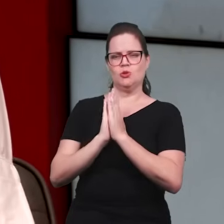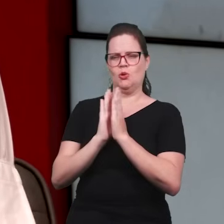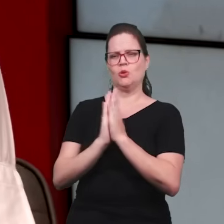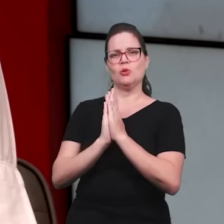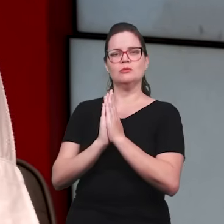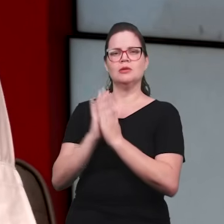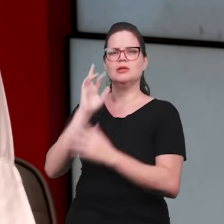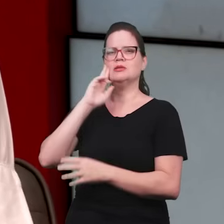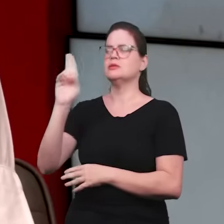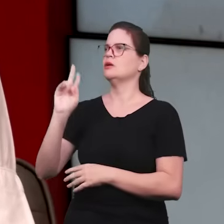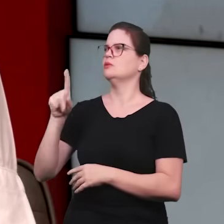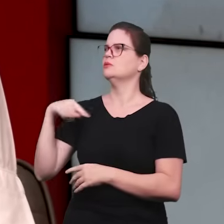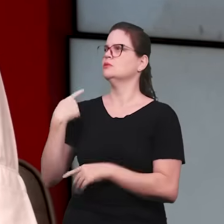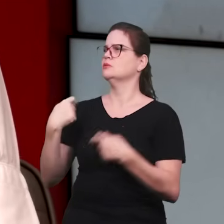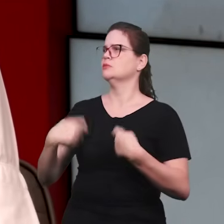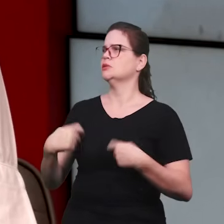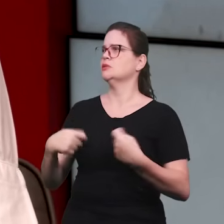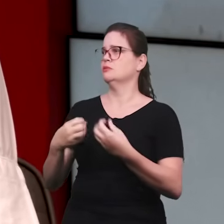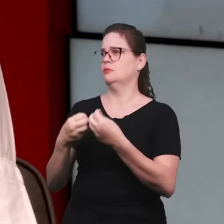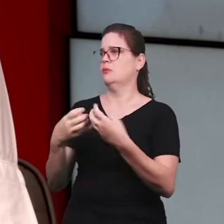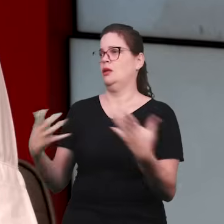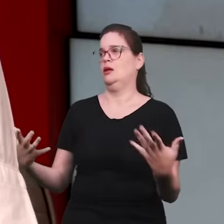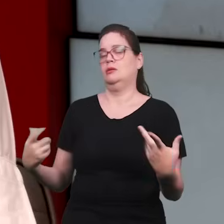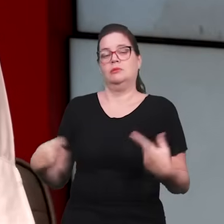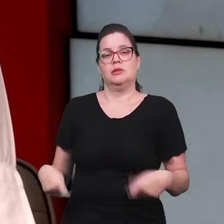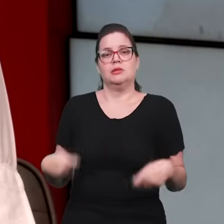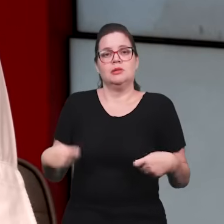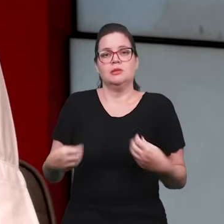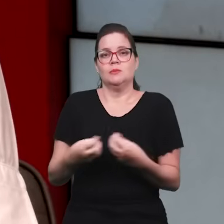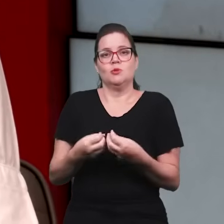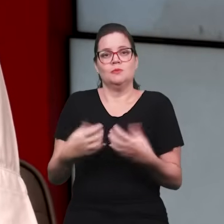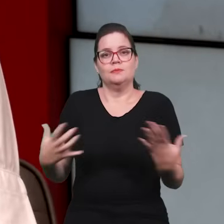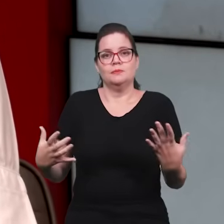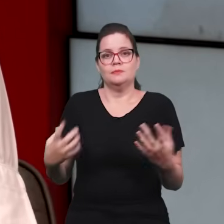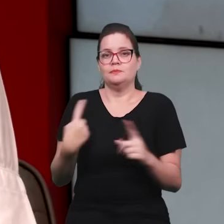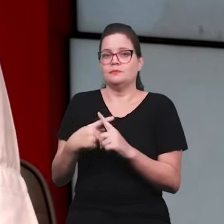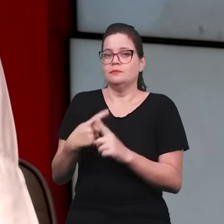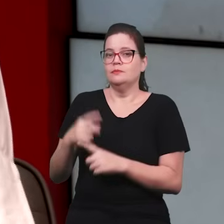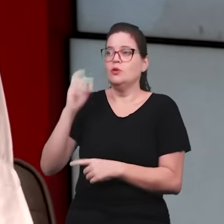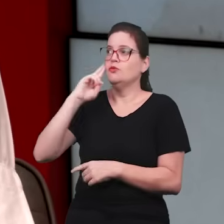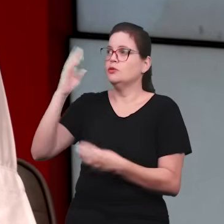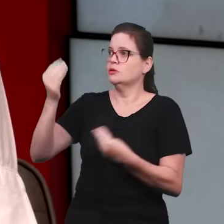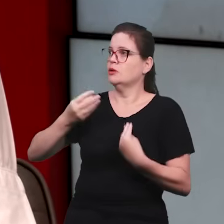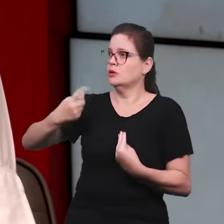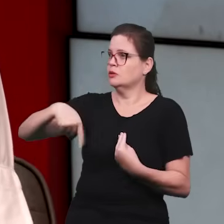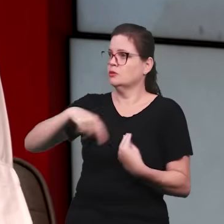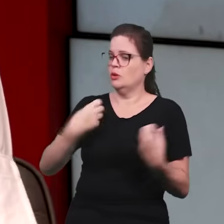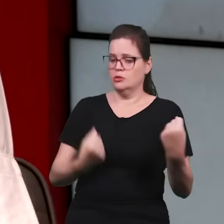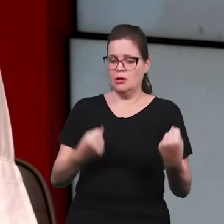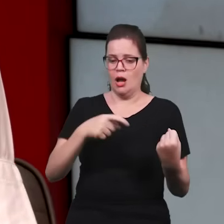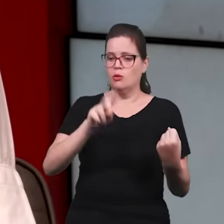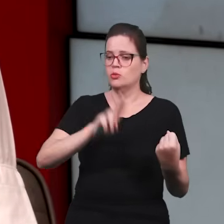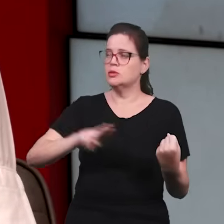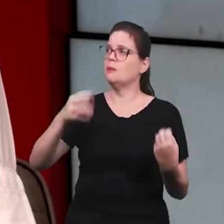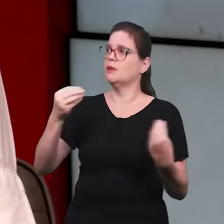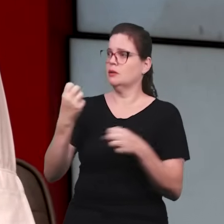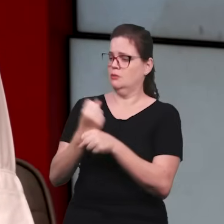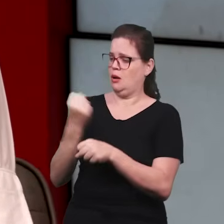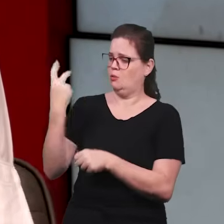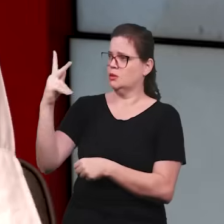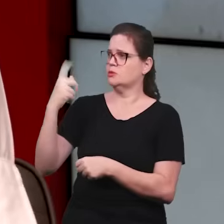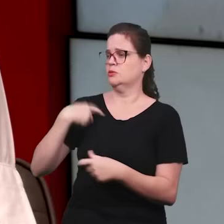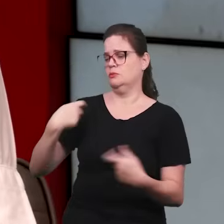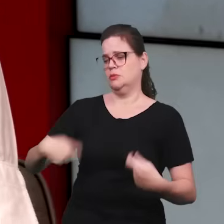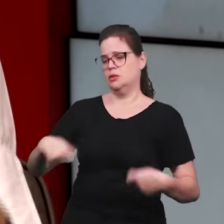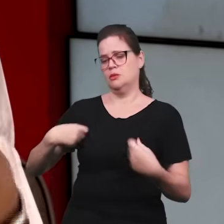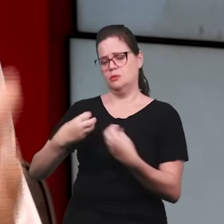nós precisamos de um milagre. Né? Nosso bem foi o Senhor que nos deu e nós usamos para fazer a obra do Senhor. Então nós vamos precisar de um milagre